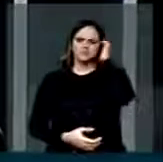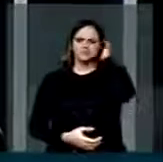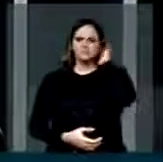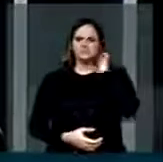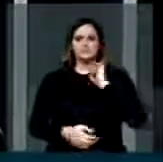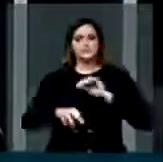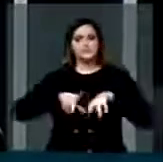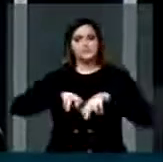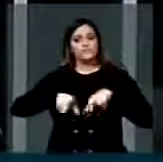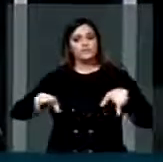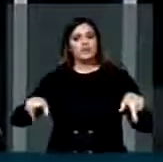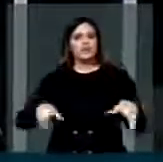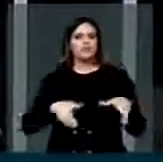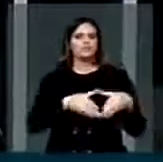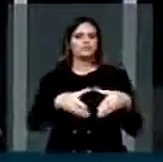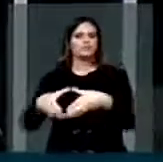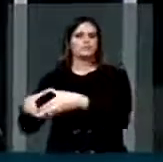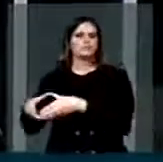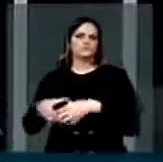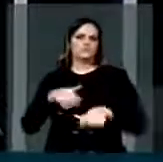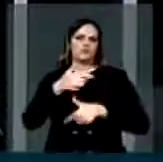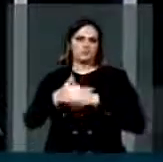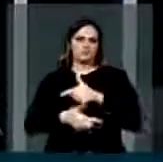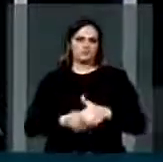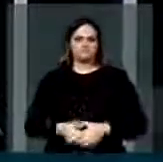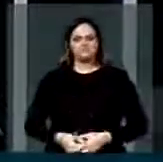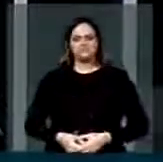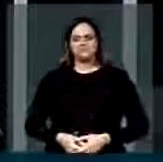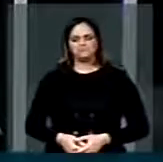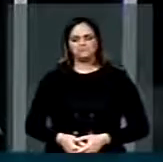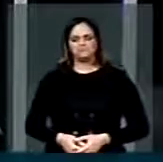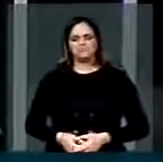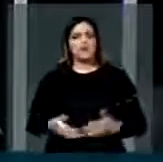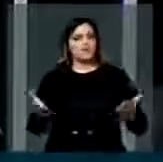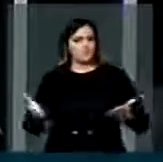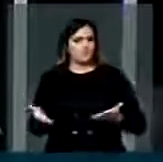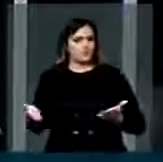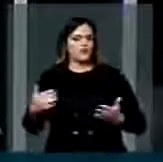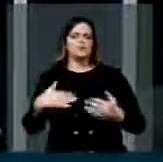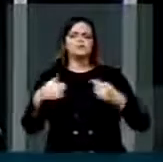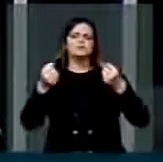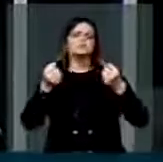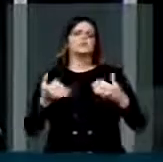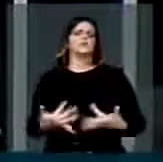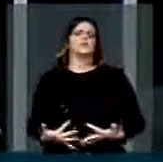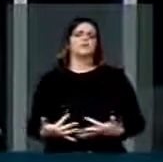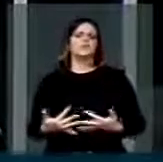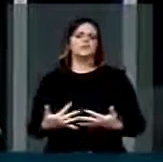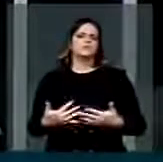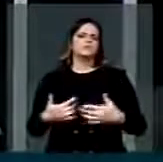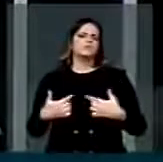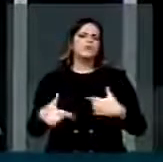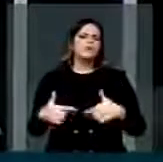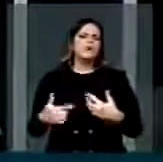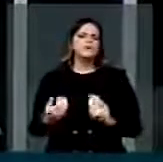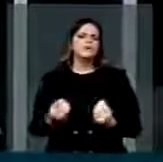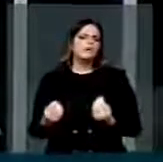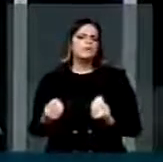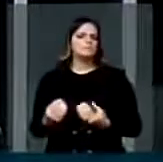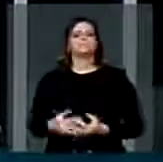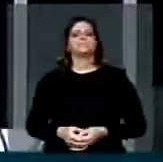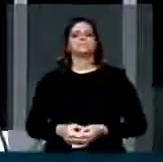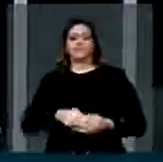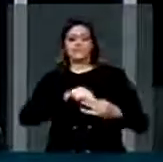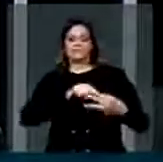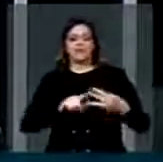frentes de trabalho. Eu aqui quero, nessa prestação de contas, quero destacar 3 coisas. Primeiro, sobre